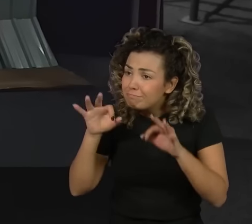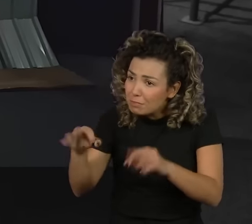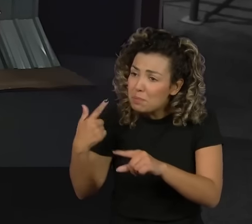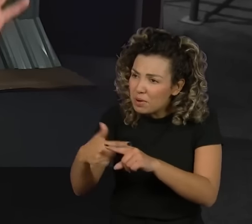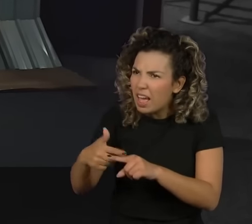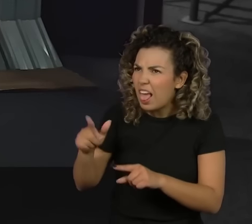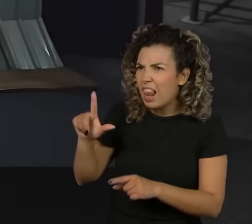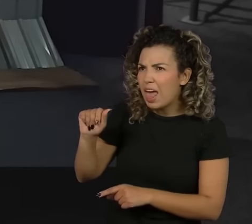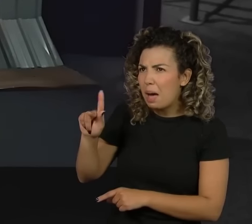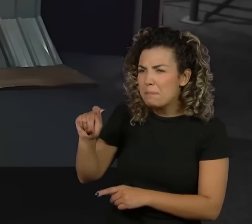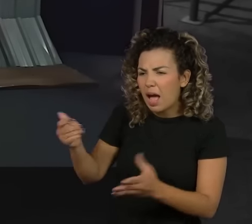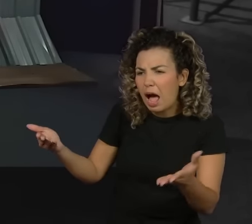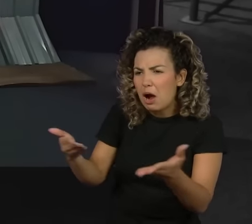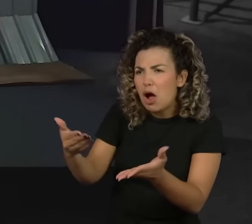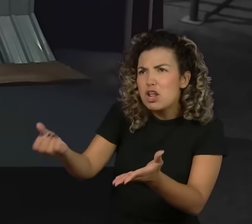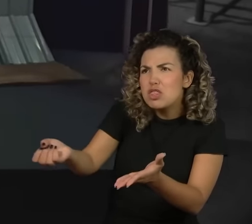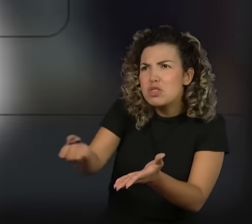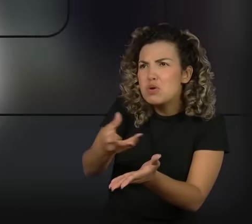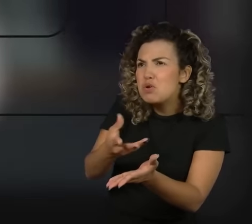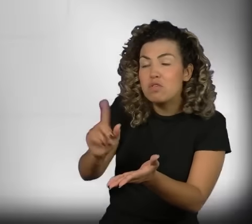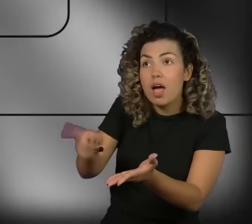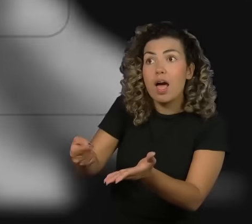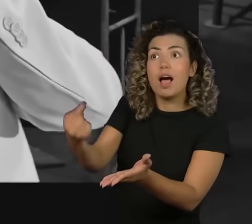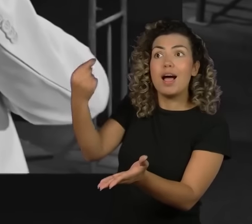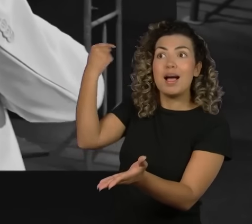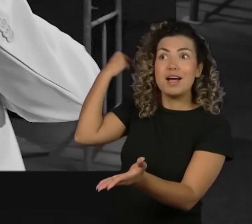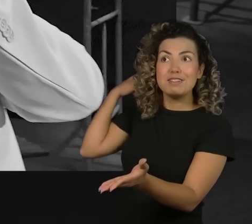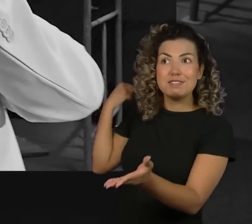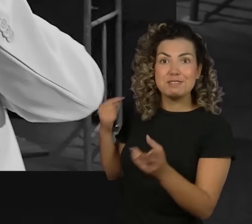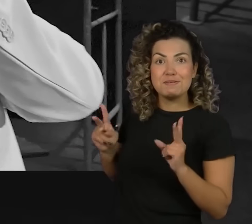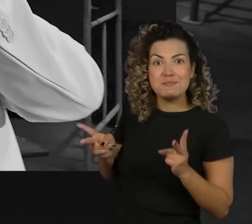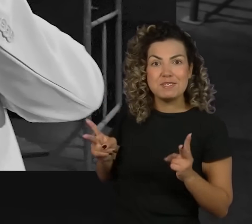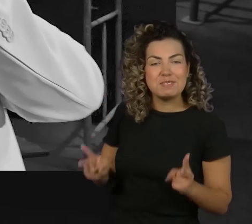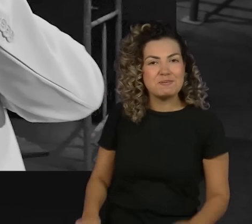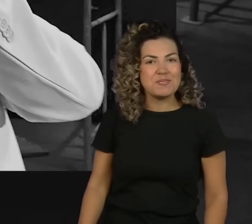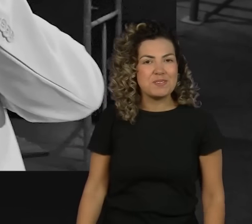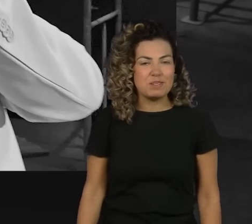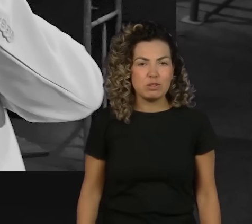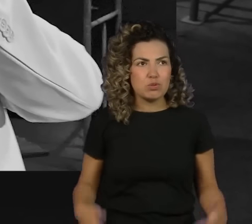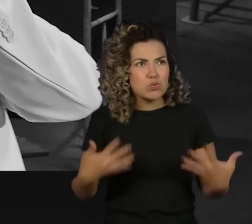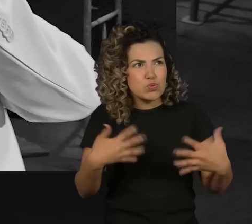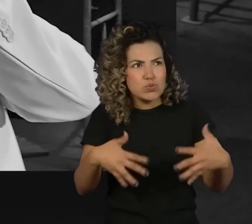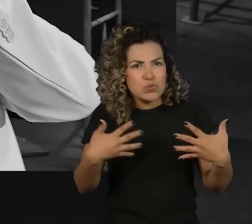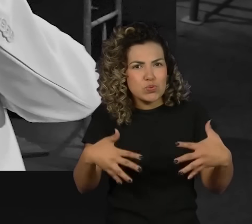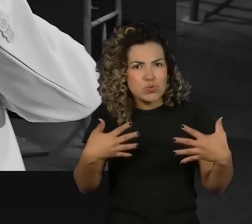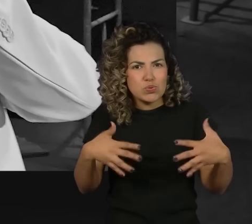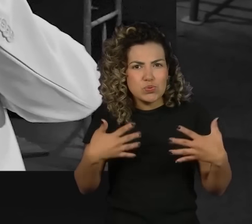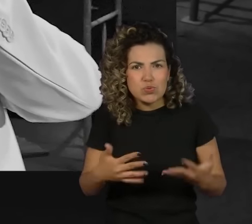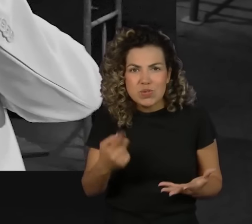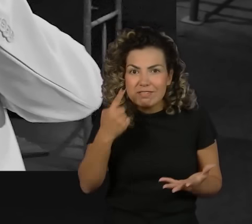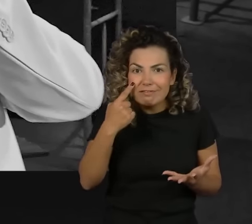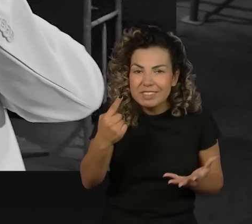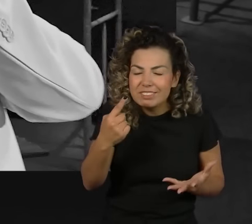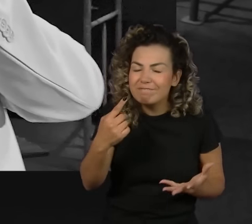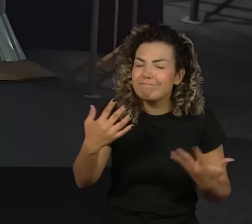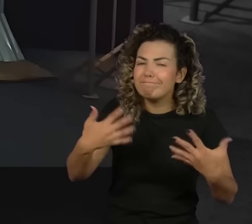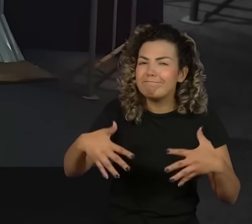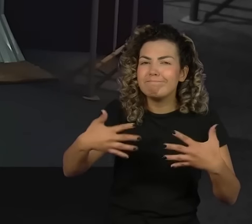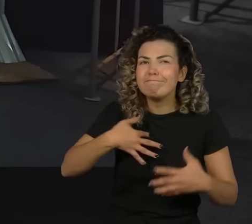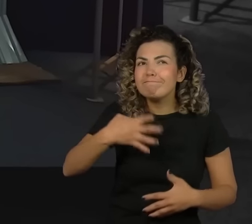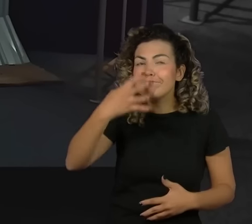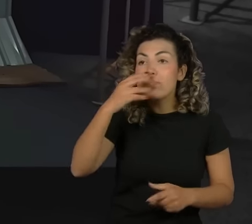É, agora não, do Instagram, Não. né? É, Lapa Raiz. E Porra. ali está o Brasil. Caralho. E quem me